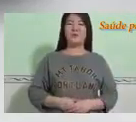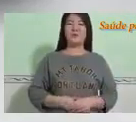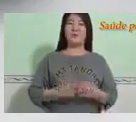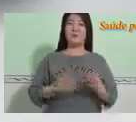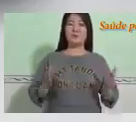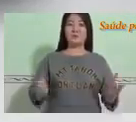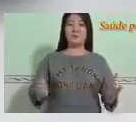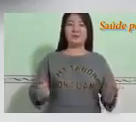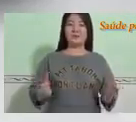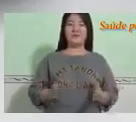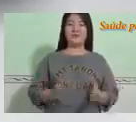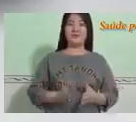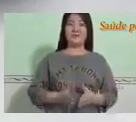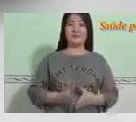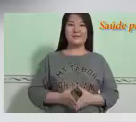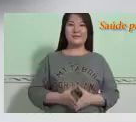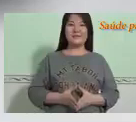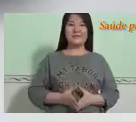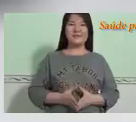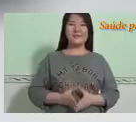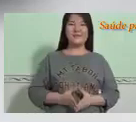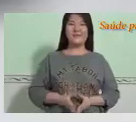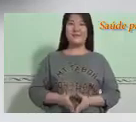vírus responsável pela infecção.